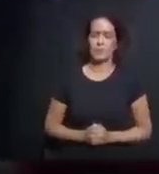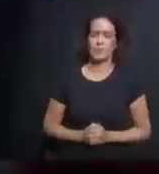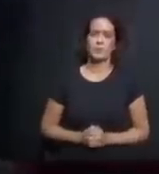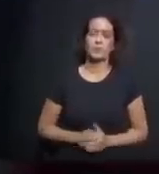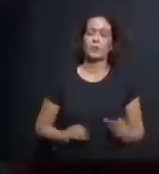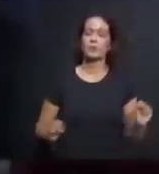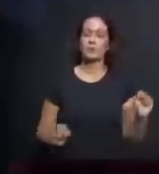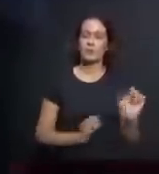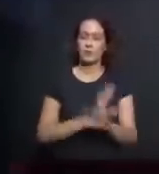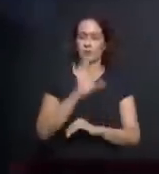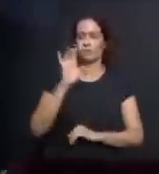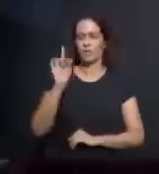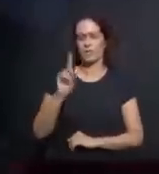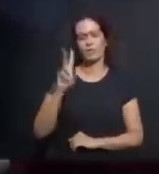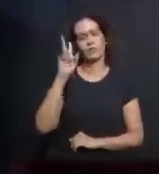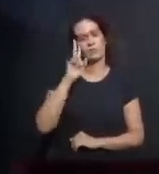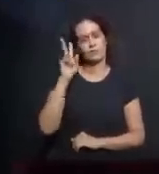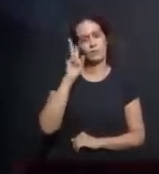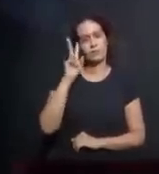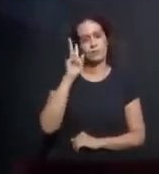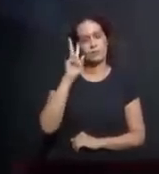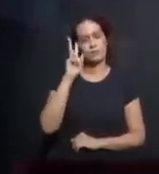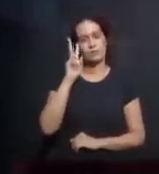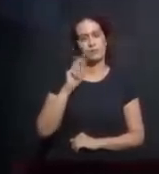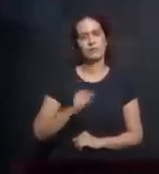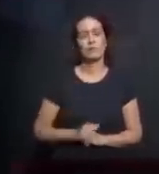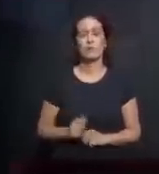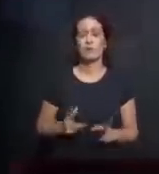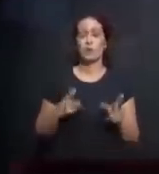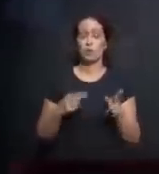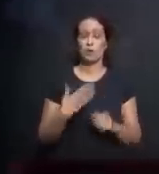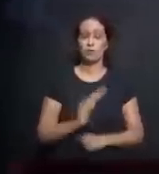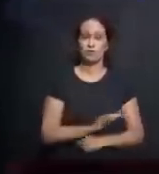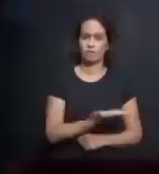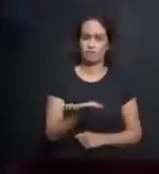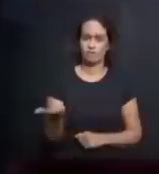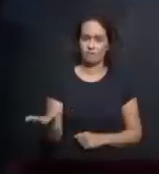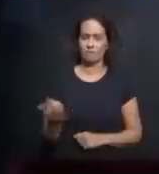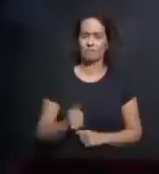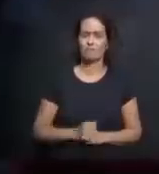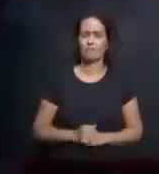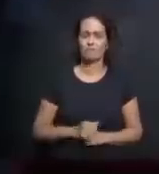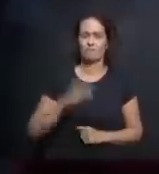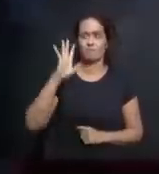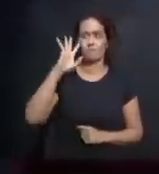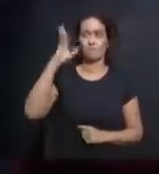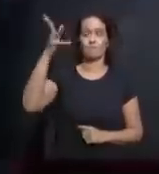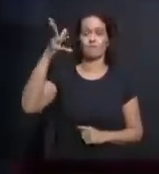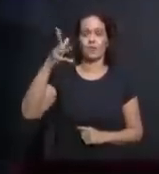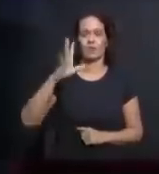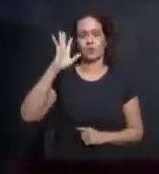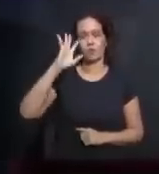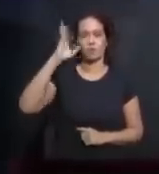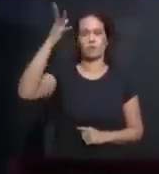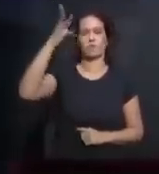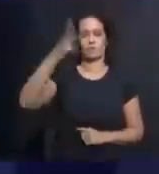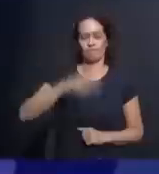Glória a Deus. Eu lembro que, assim como vocês, eu tomei essa atitude, essa